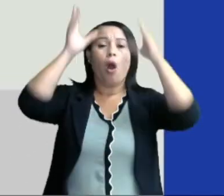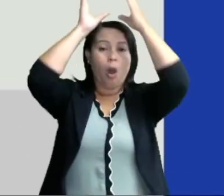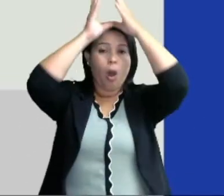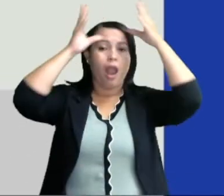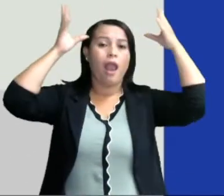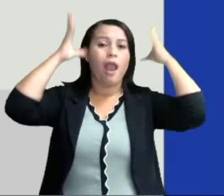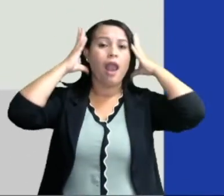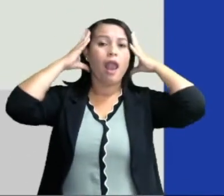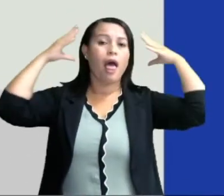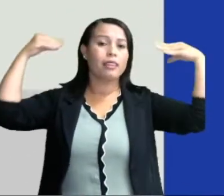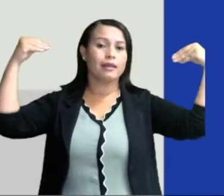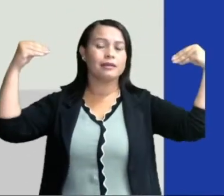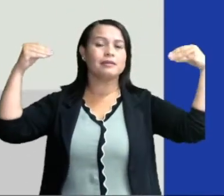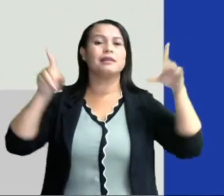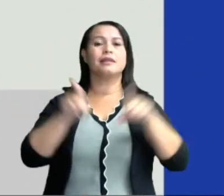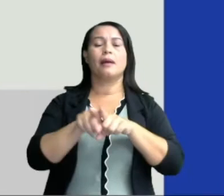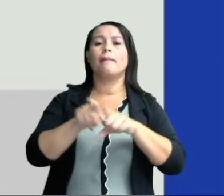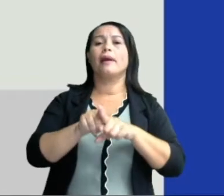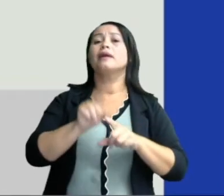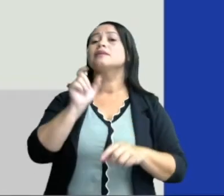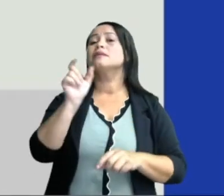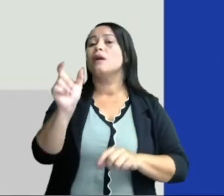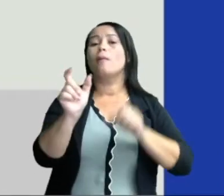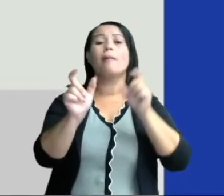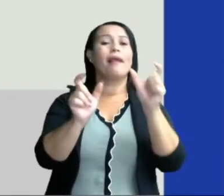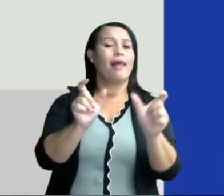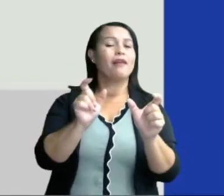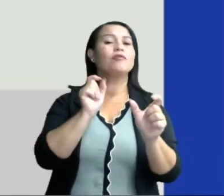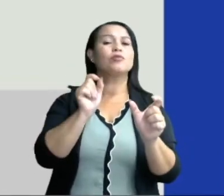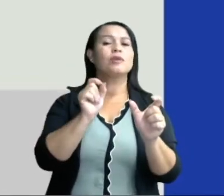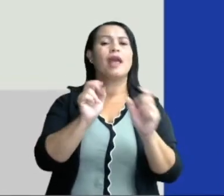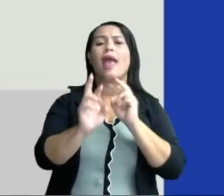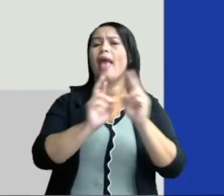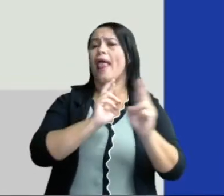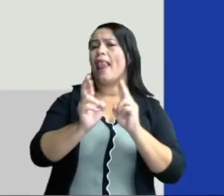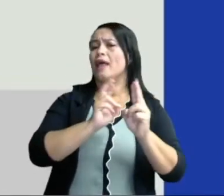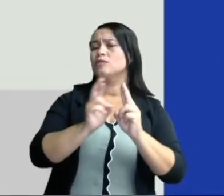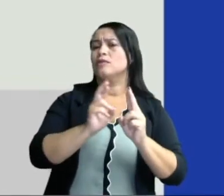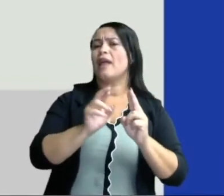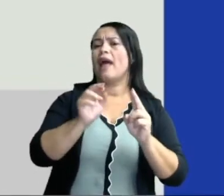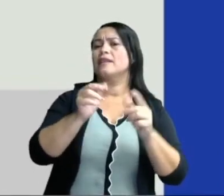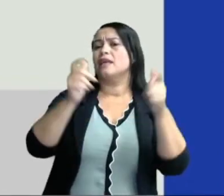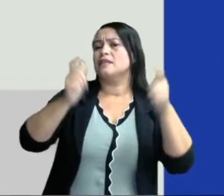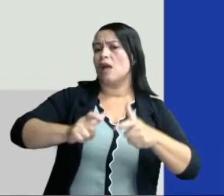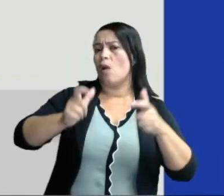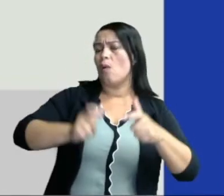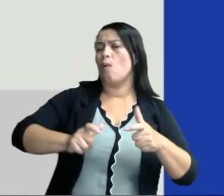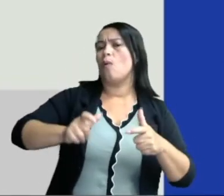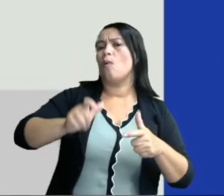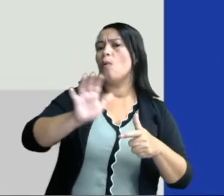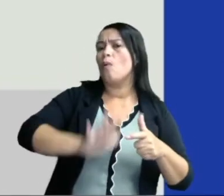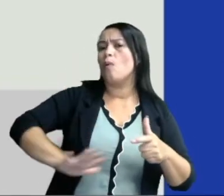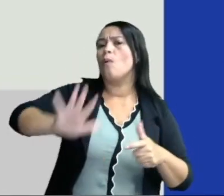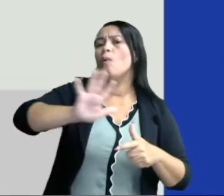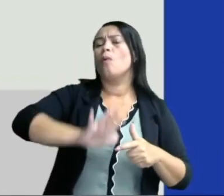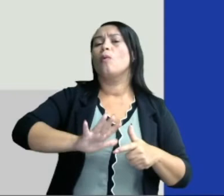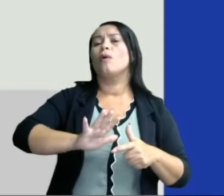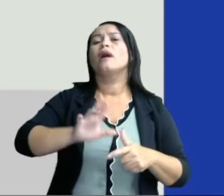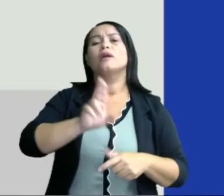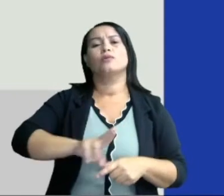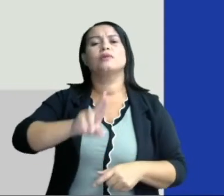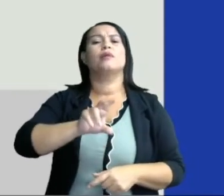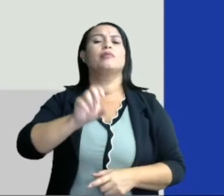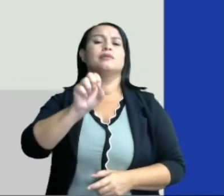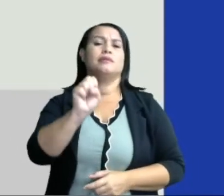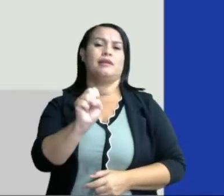holandesa, tá? São palavras relacionadas a nacionalidades e aí a gente usa